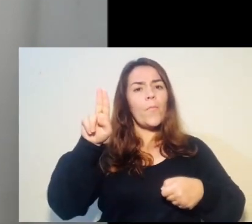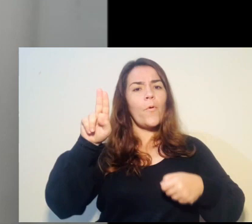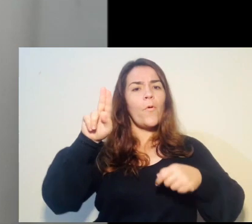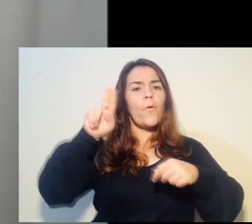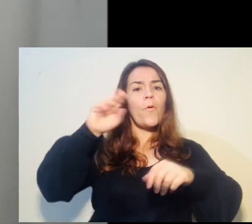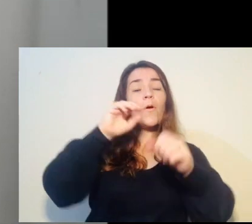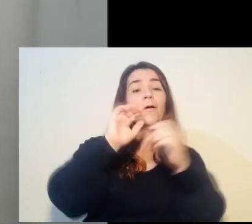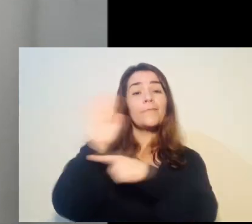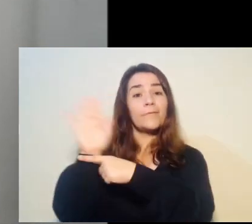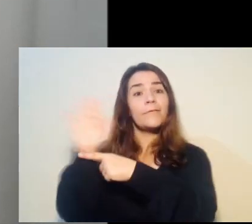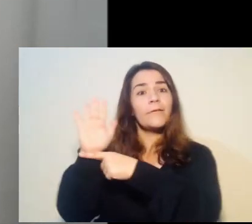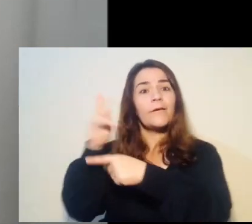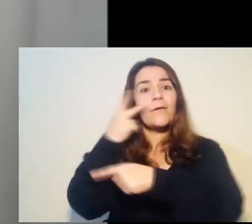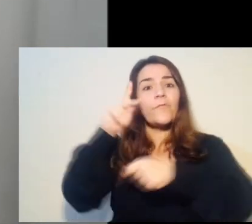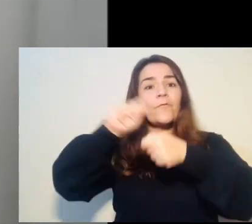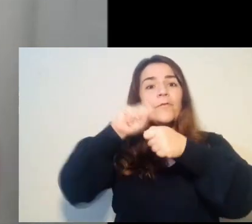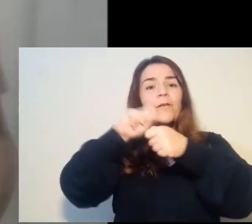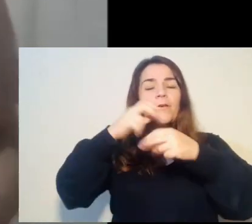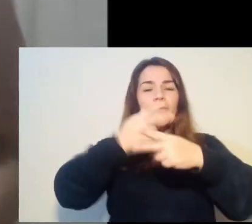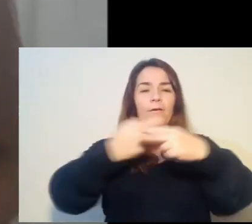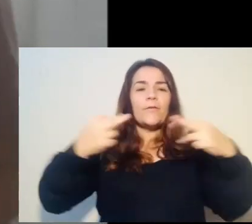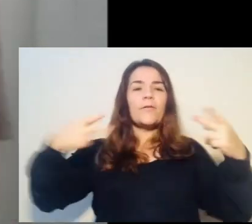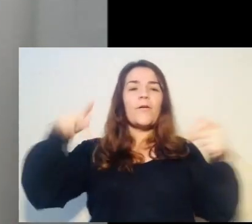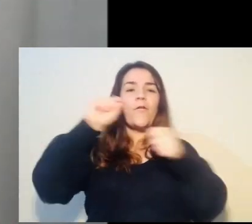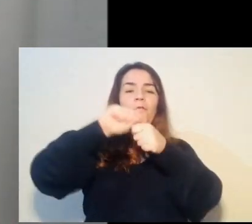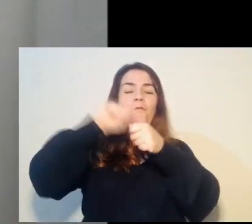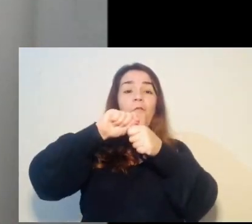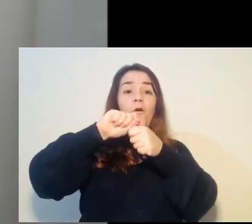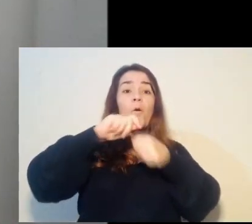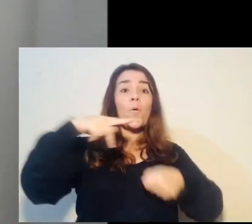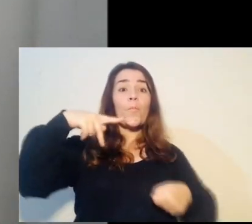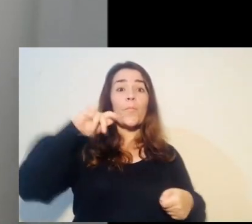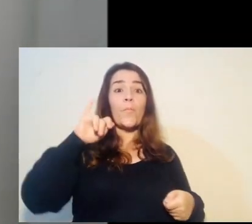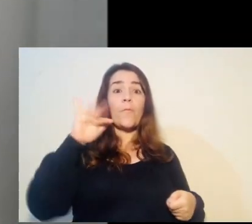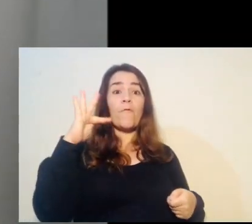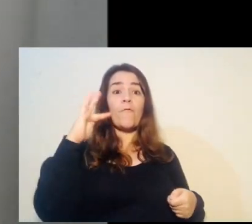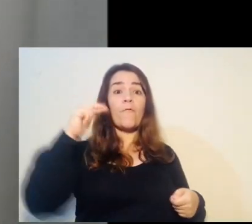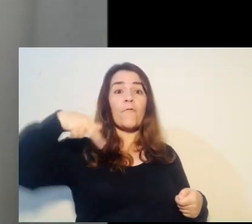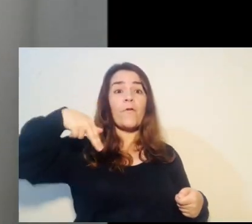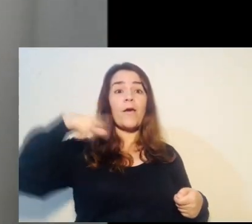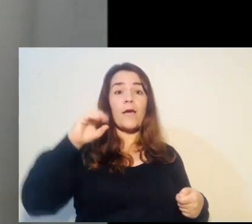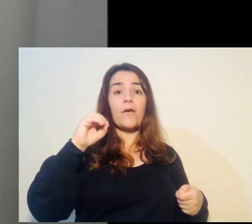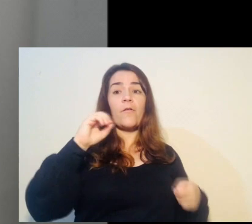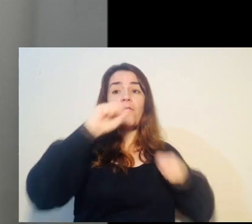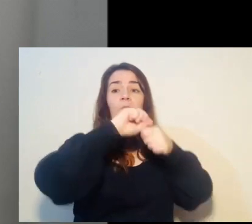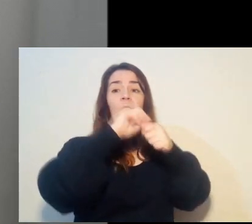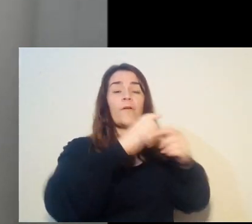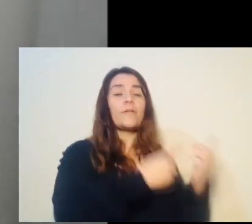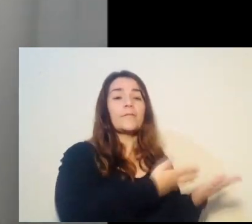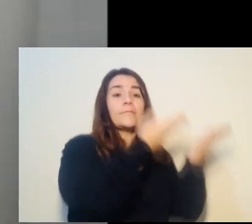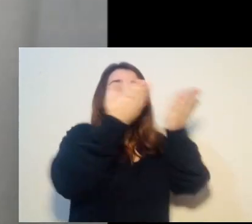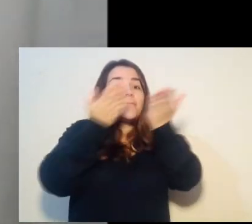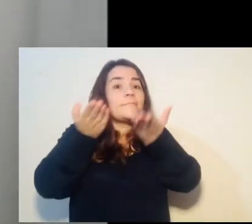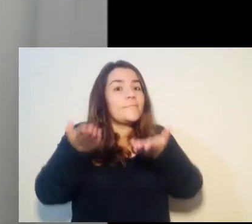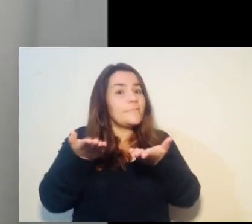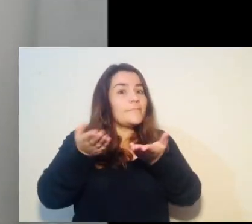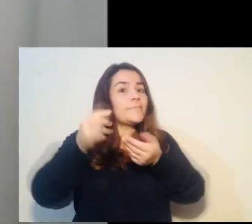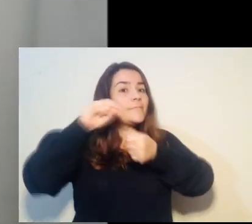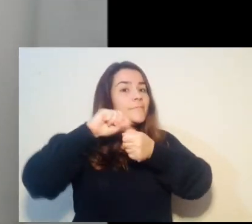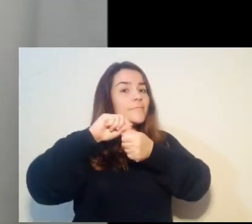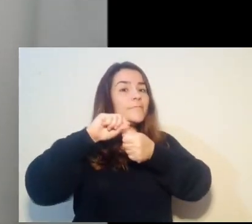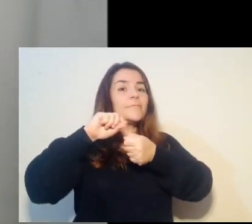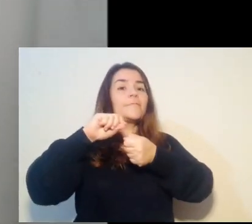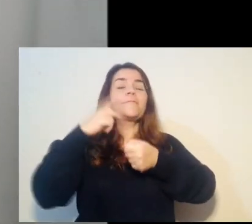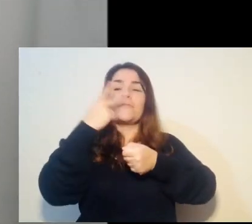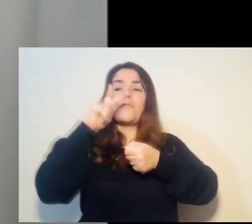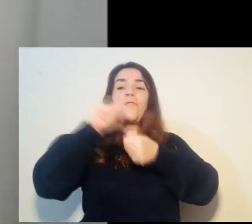ele é feito com bambu, taboca, outros tipos de madeira, né? O pífano que a gente vai fazer é mais próximo deste aqui.